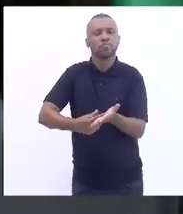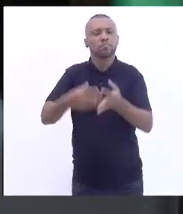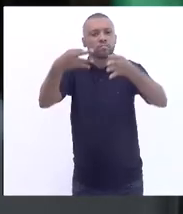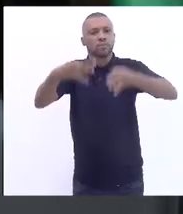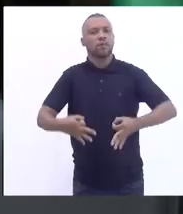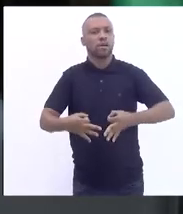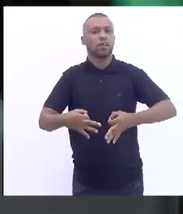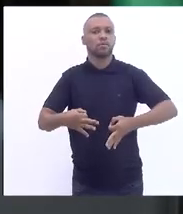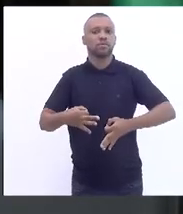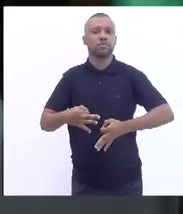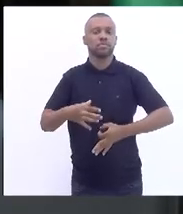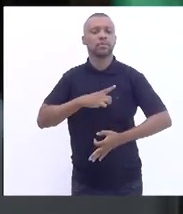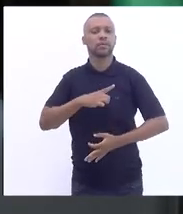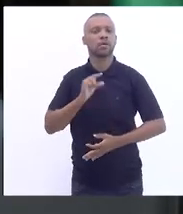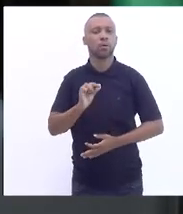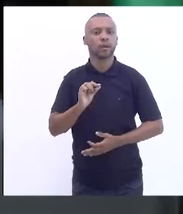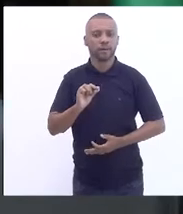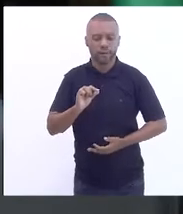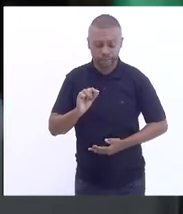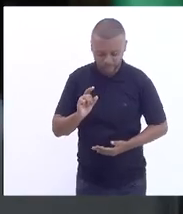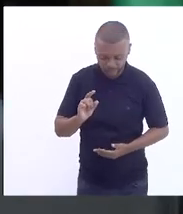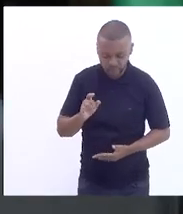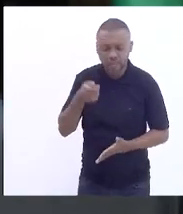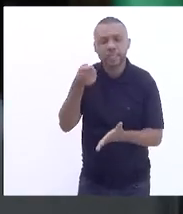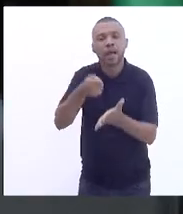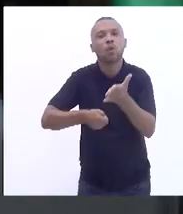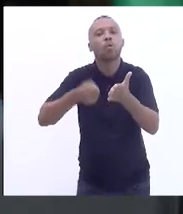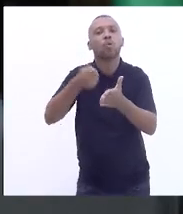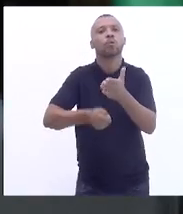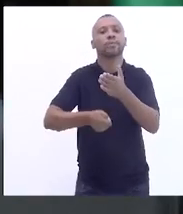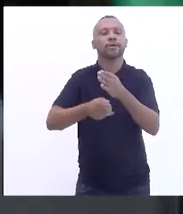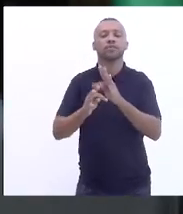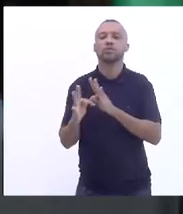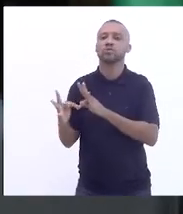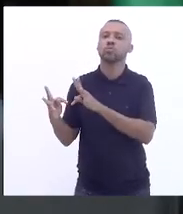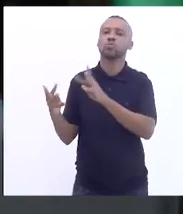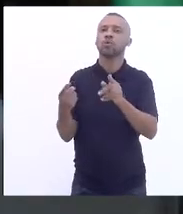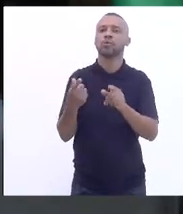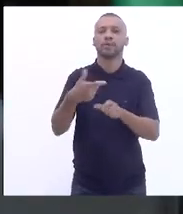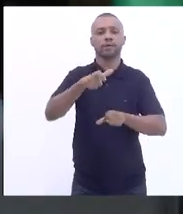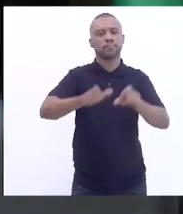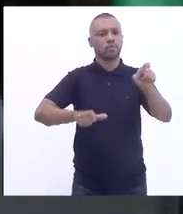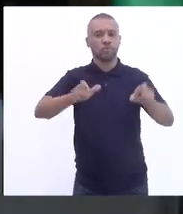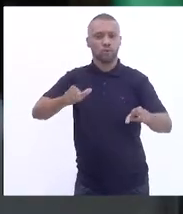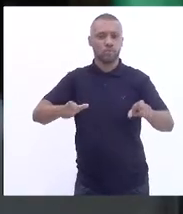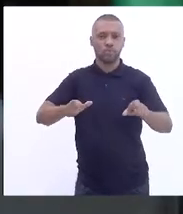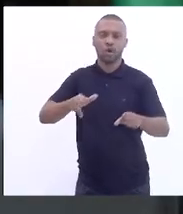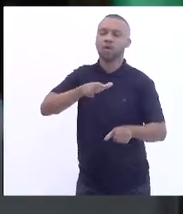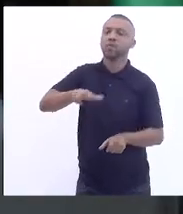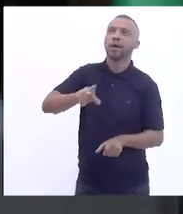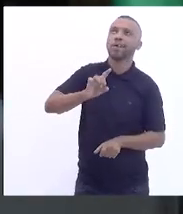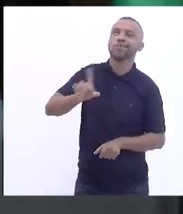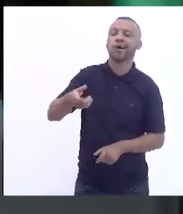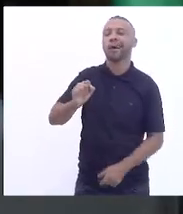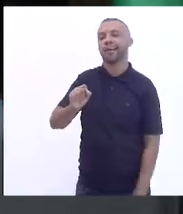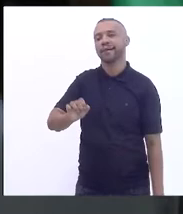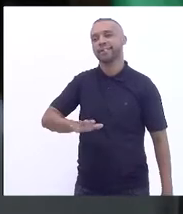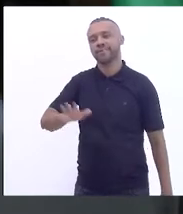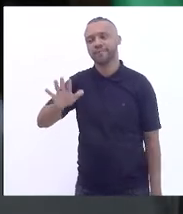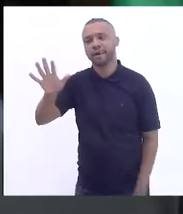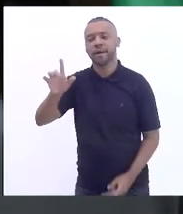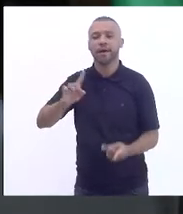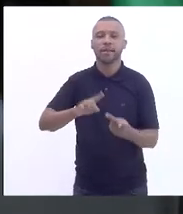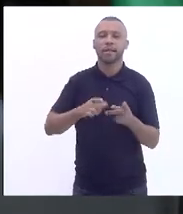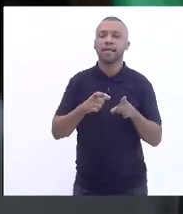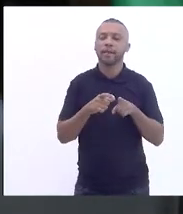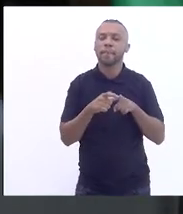Bom dia dessa luta que é de todos não é uma luta que é só das favelas não é